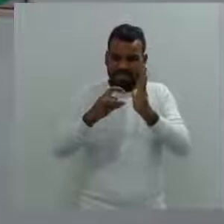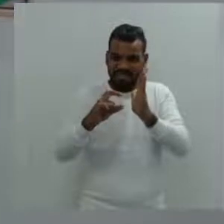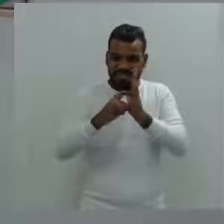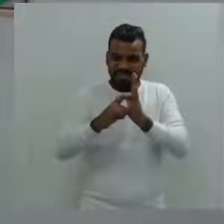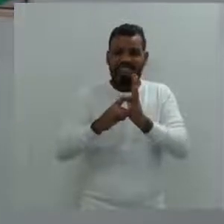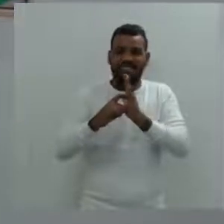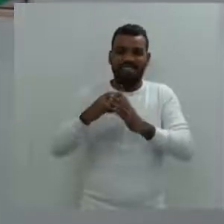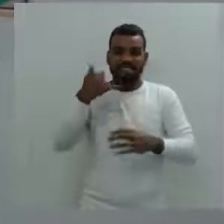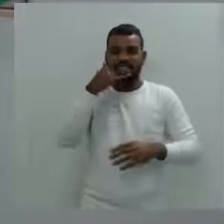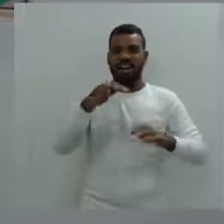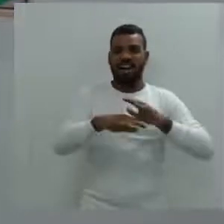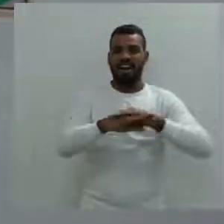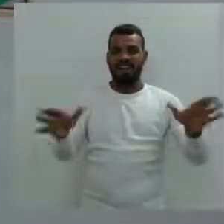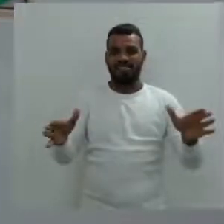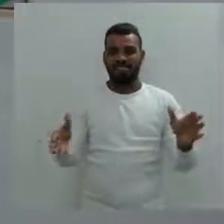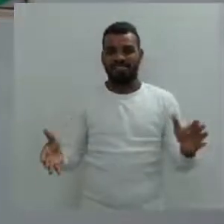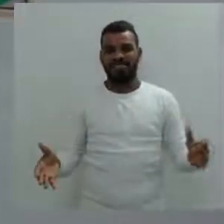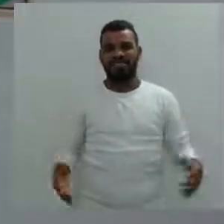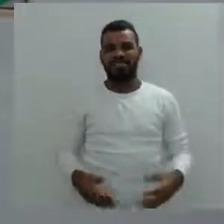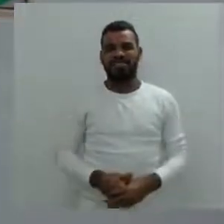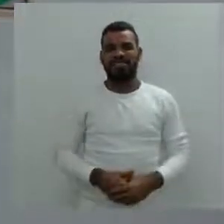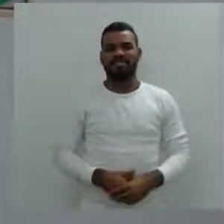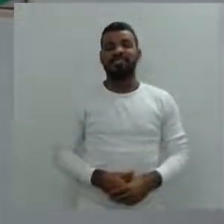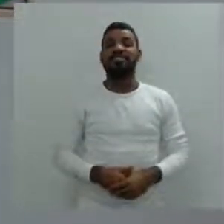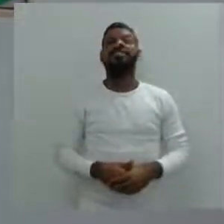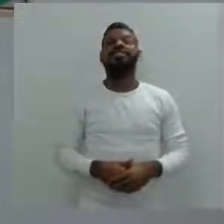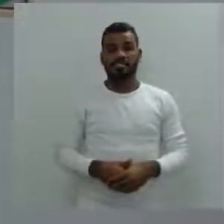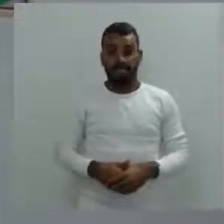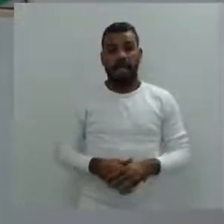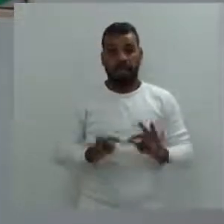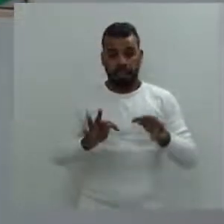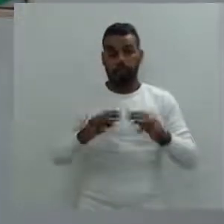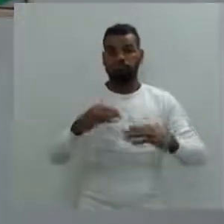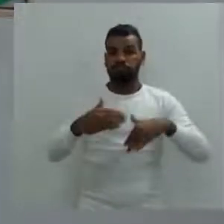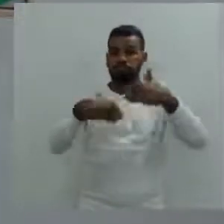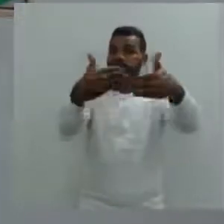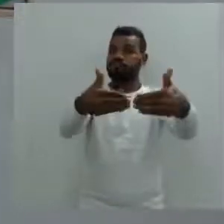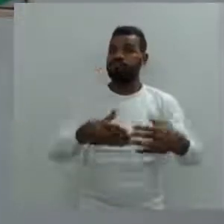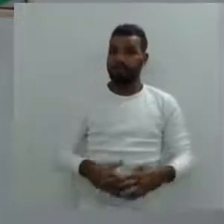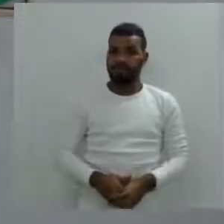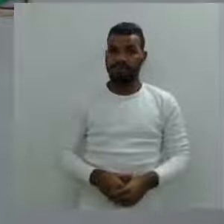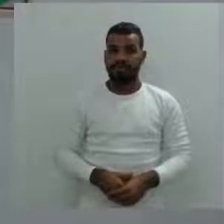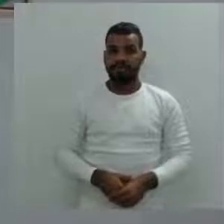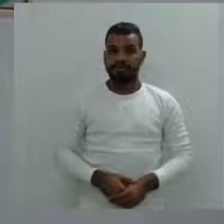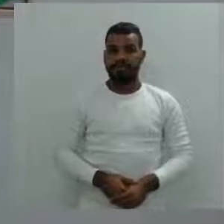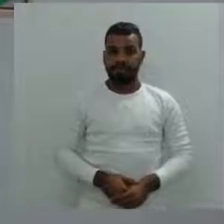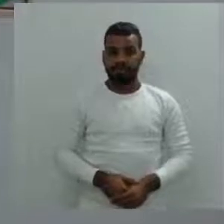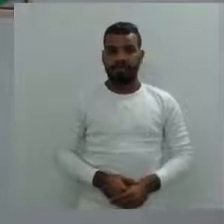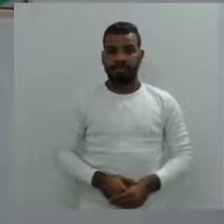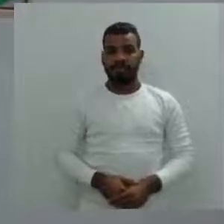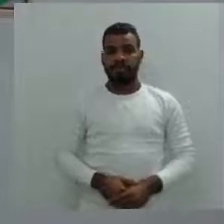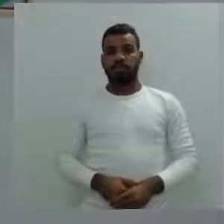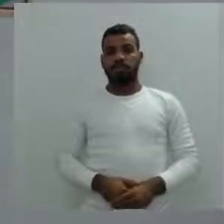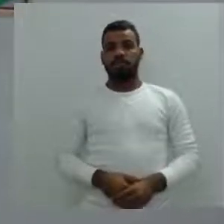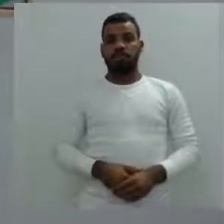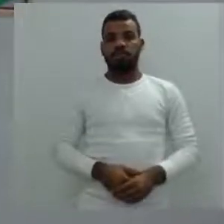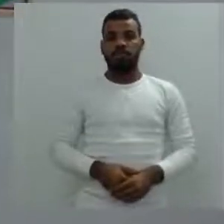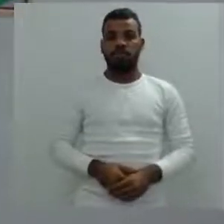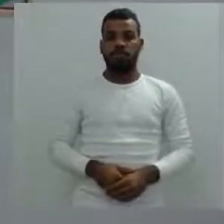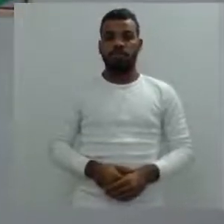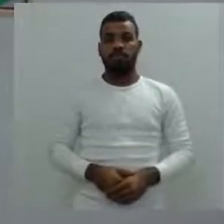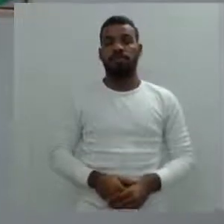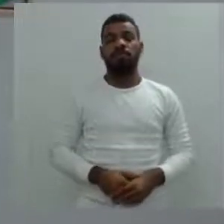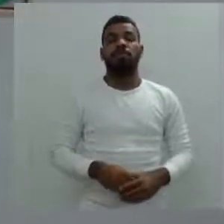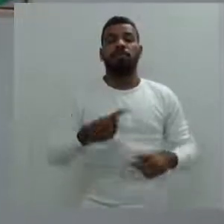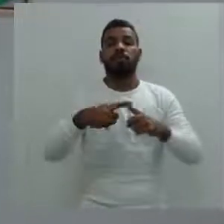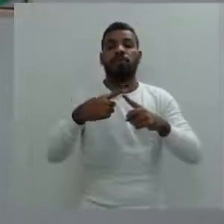né? E então, assim, a tecnologia ela avançou bastante, né? Então, assim, porque a